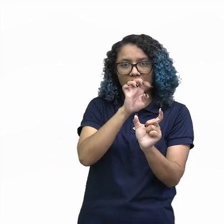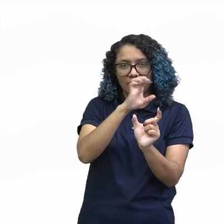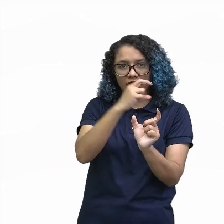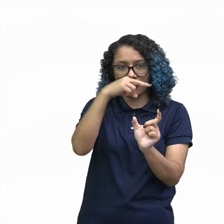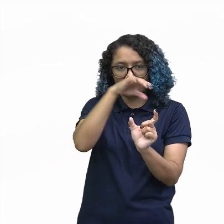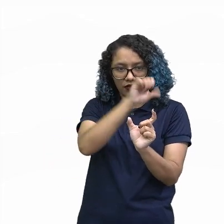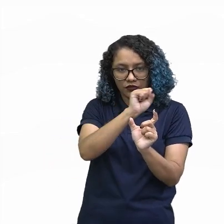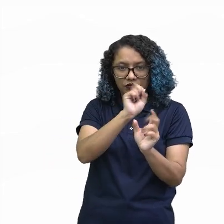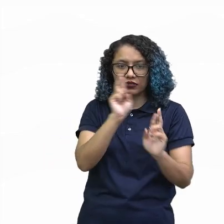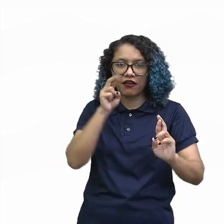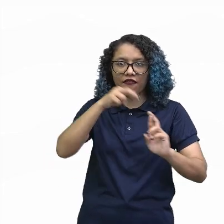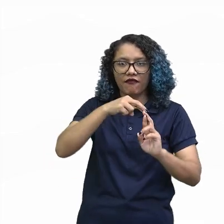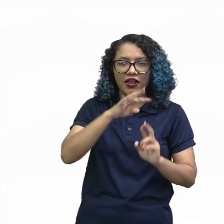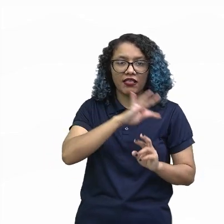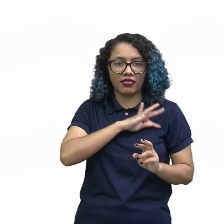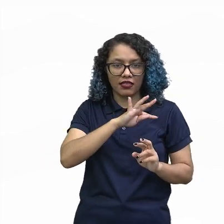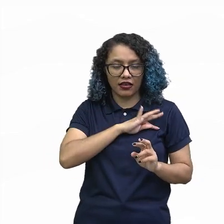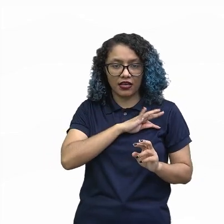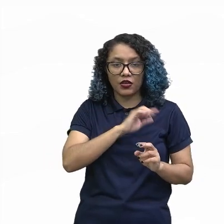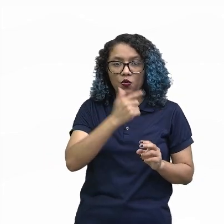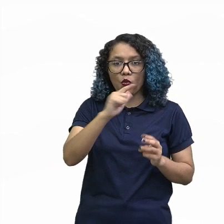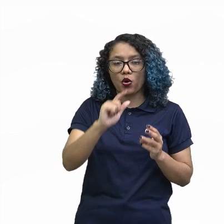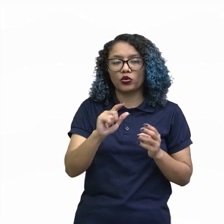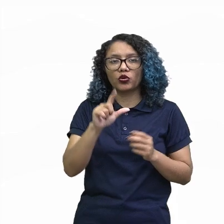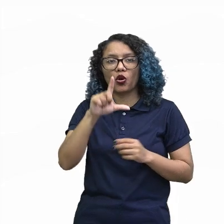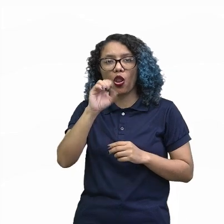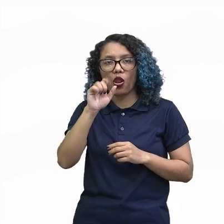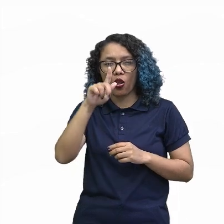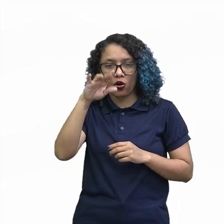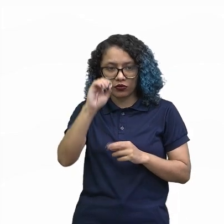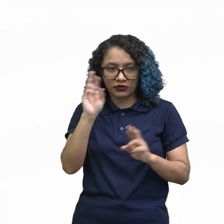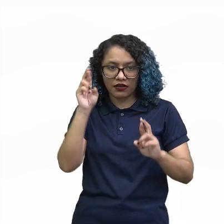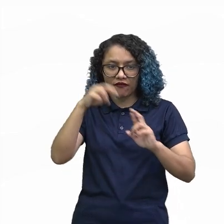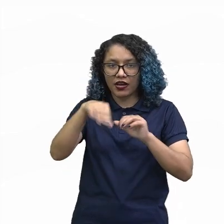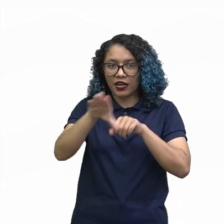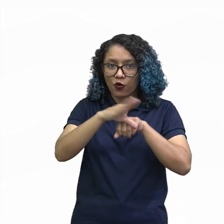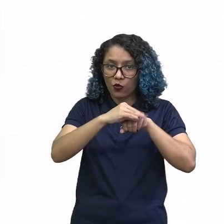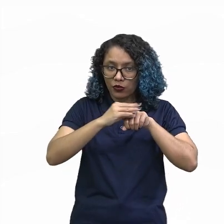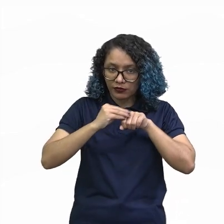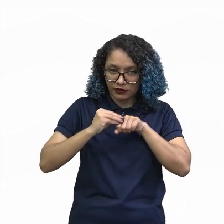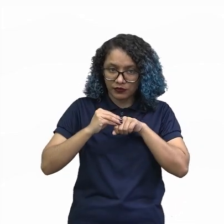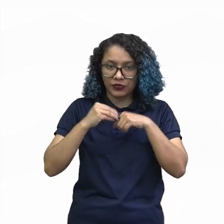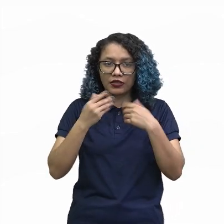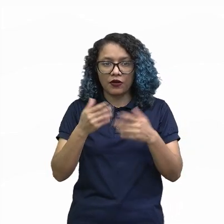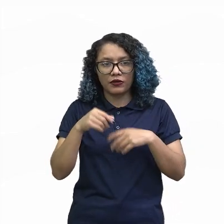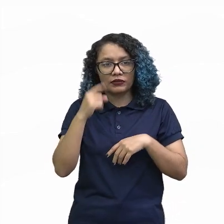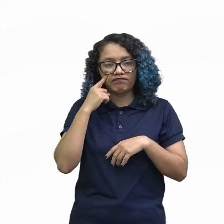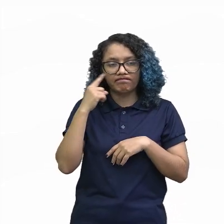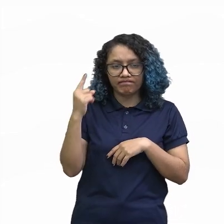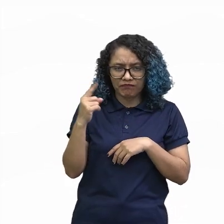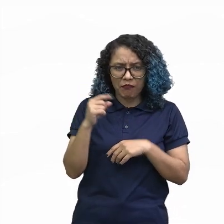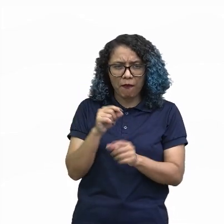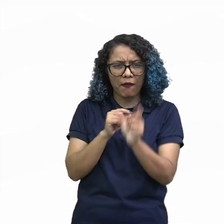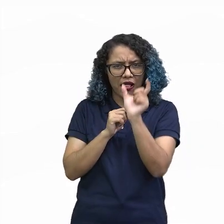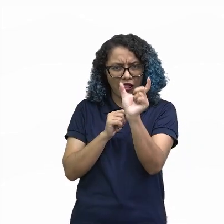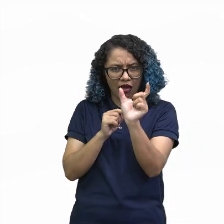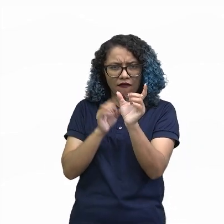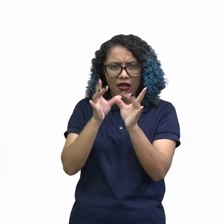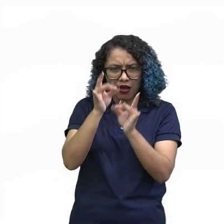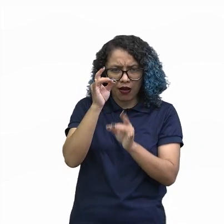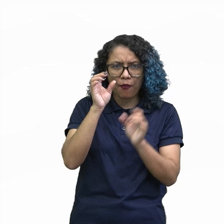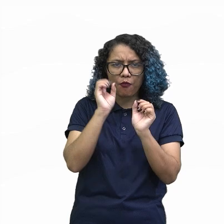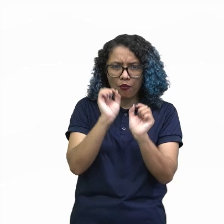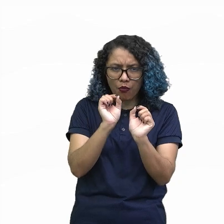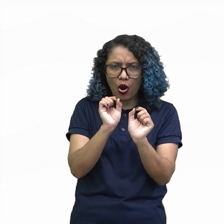à técnica, e logos quer dizer conhecimento, né? Então, essa palavra grande aí, a gente pode dividir em